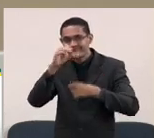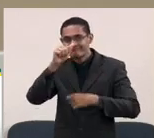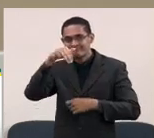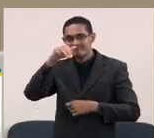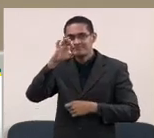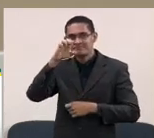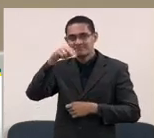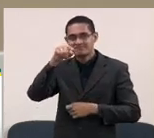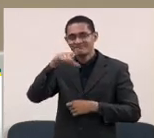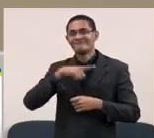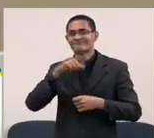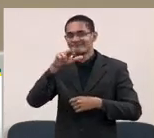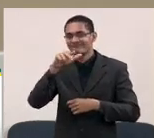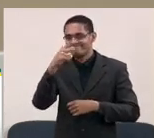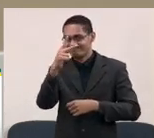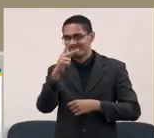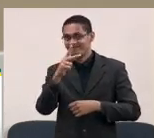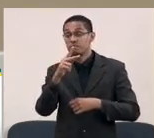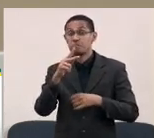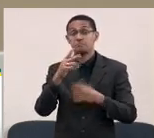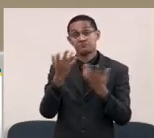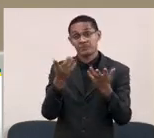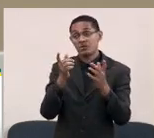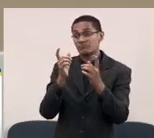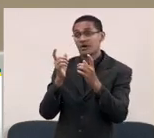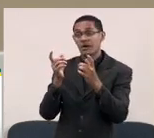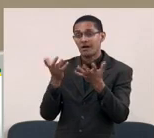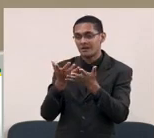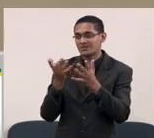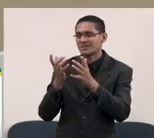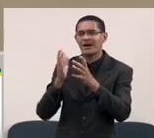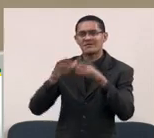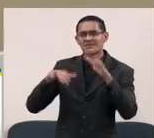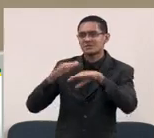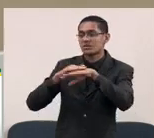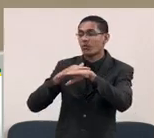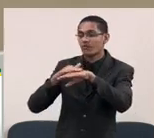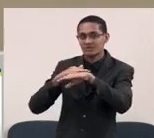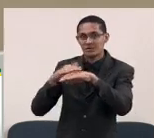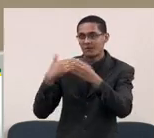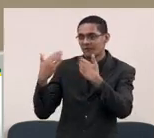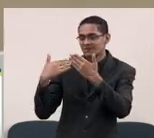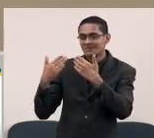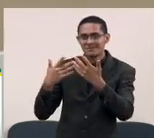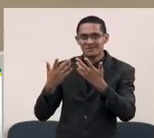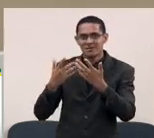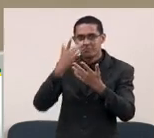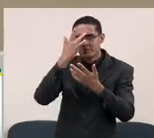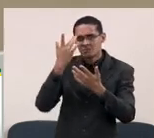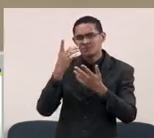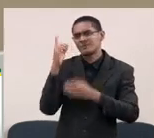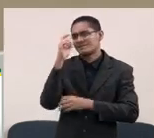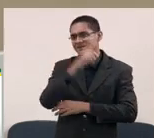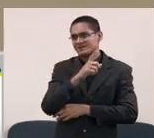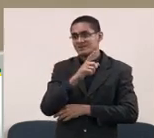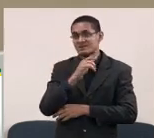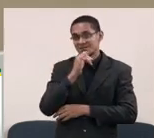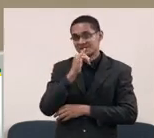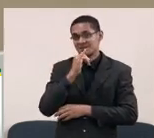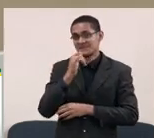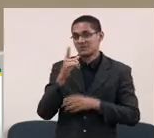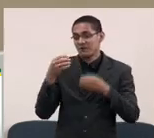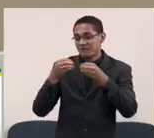E é muito difícil hoje nós conversarmos com algumas pessoas que alguém da família, algum vizinho, algum amigo não